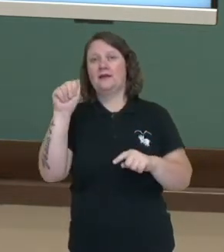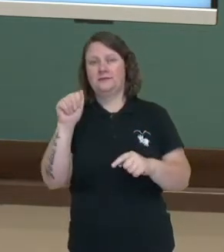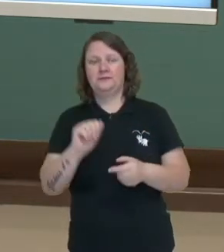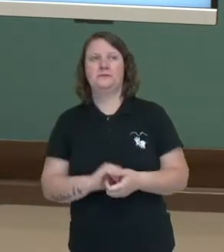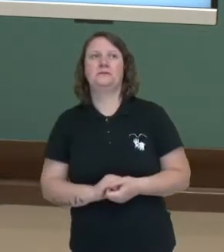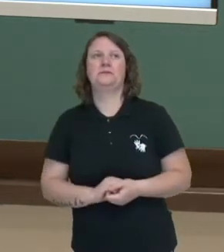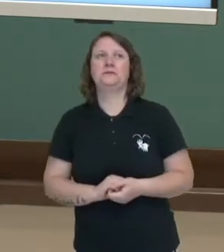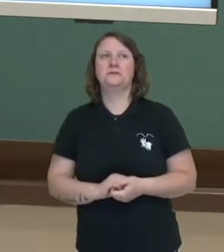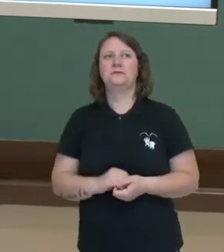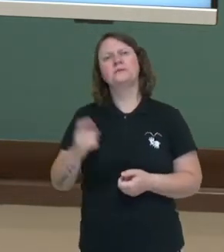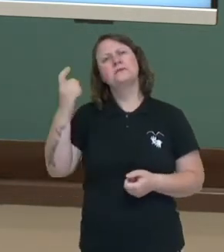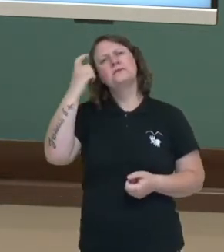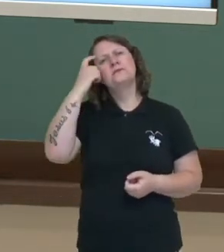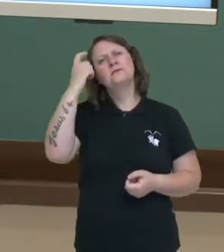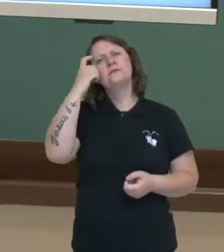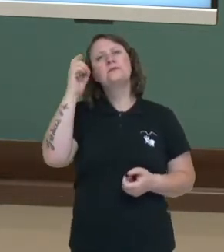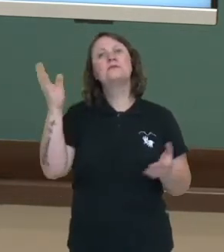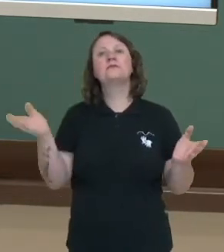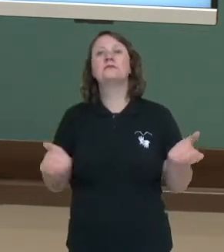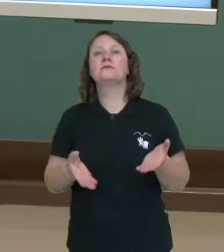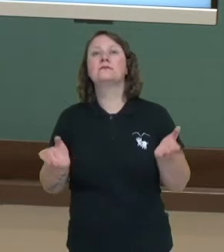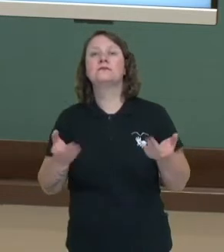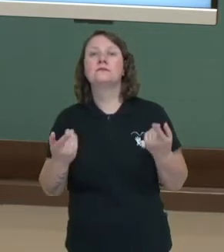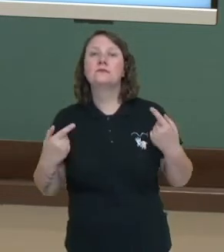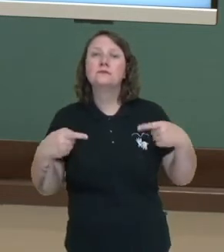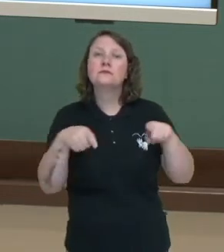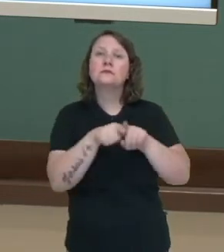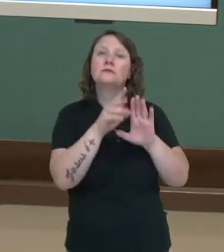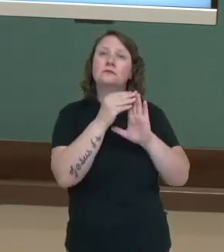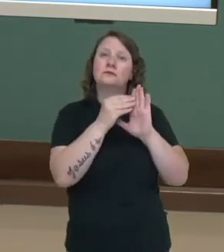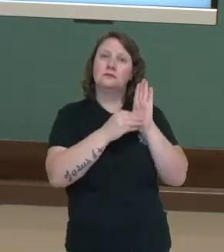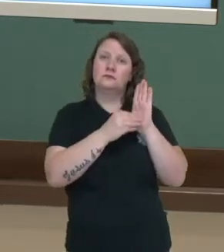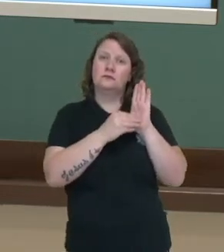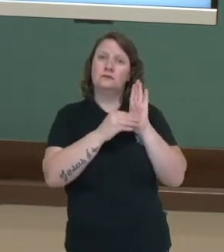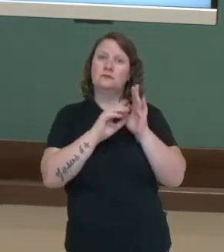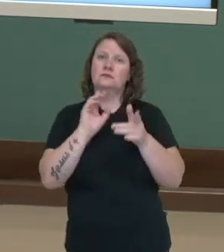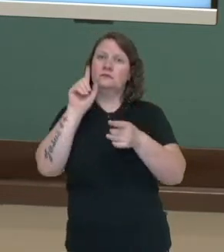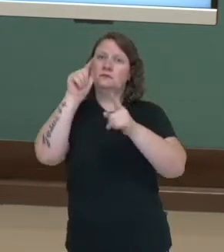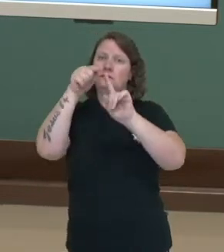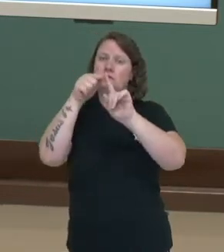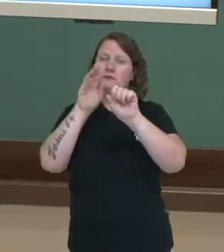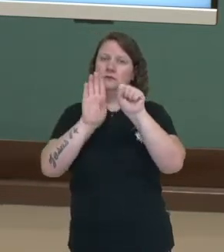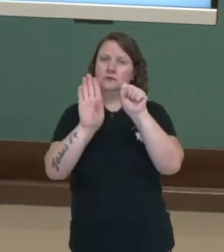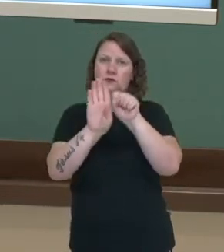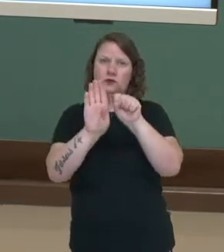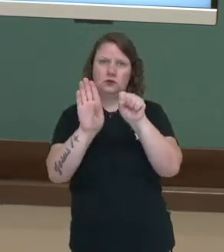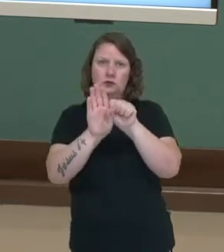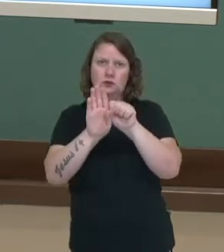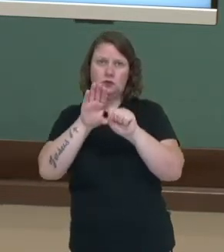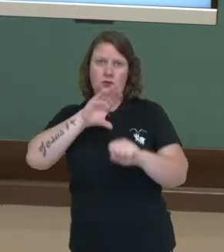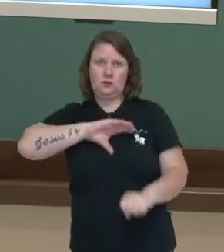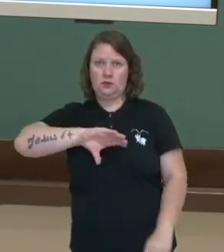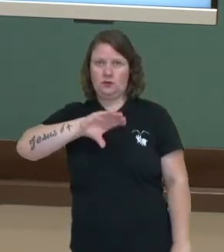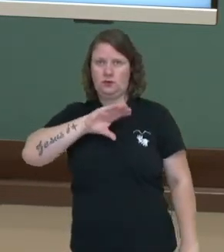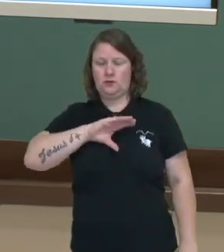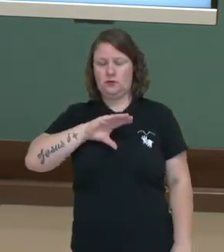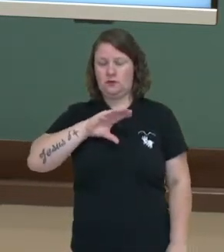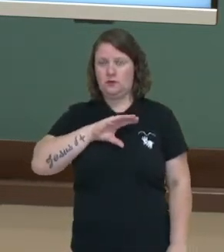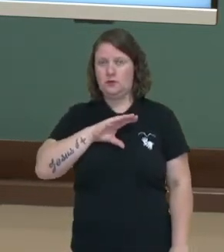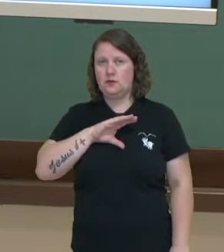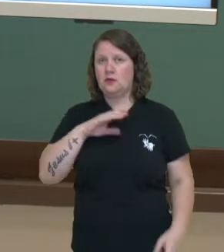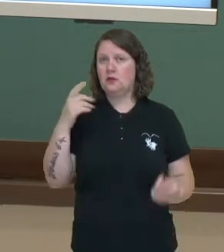Pensando agora sobre uma retomada sobre as funções dos substantivos na língua portuguesa. Para isso,